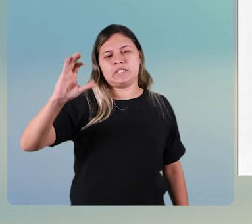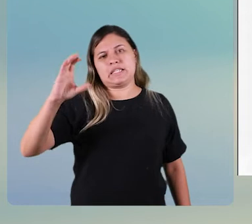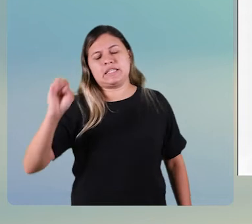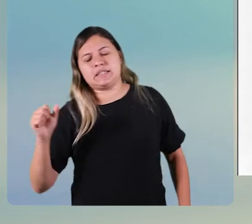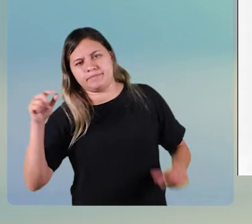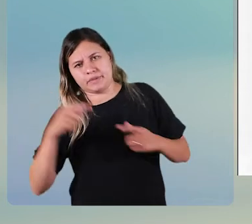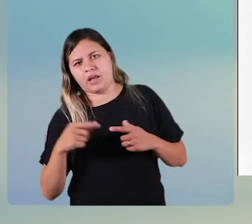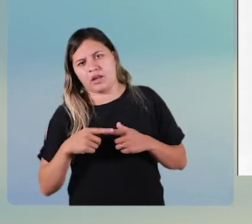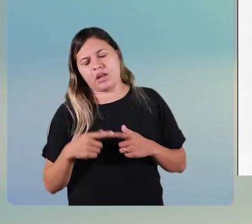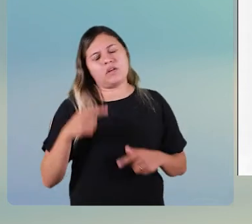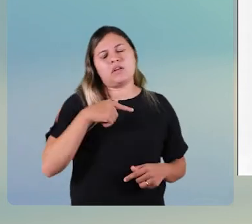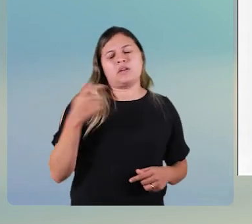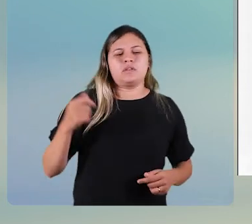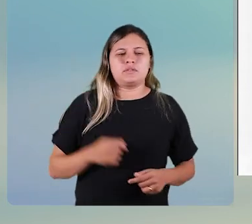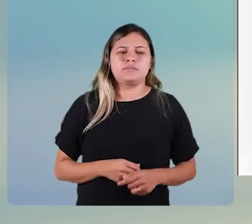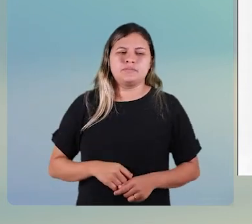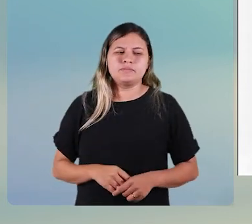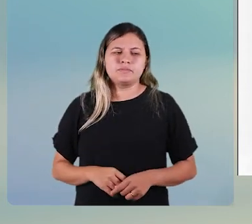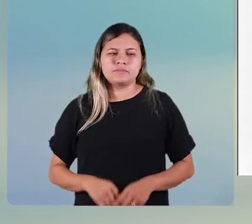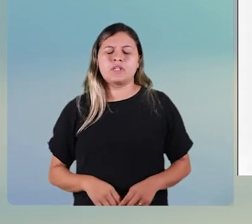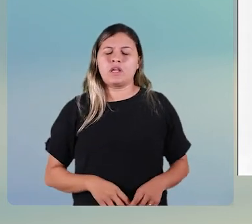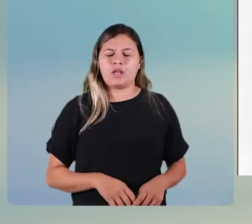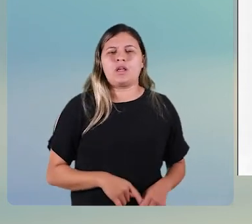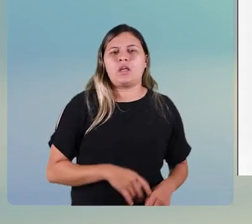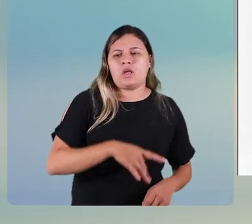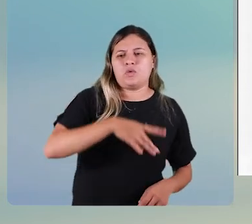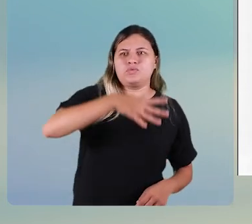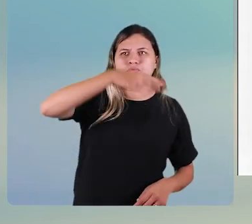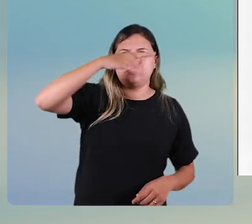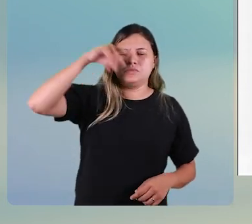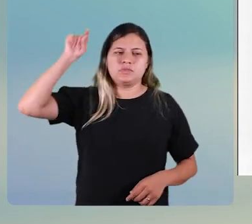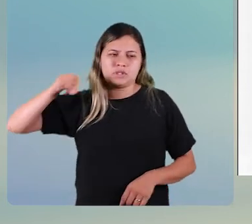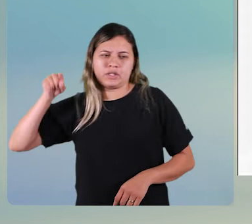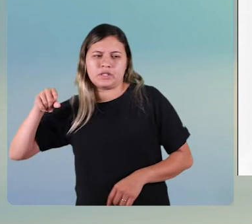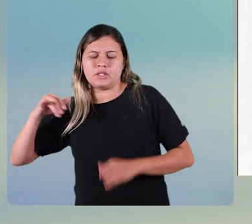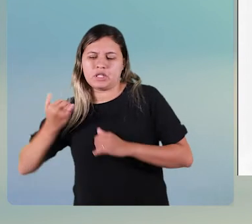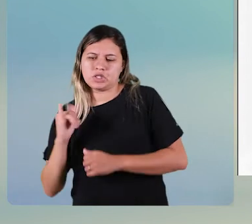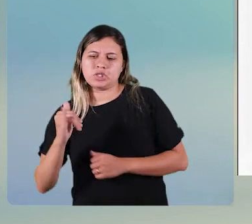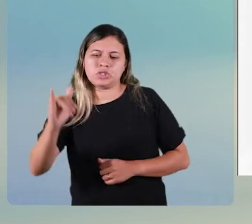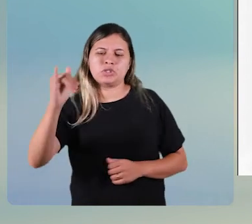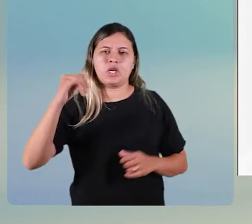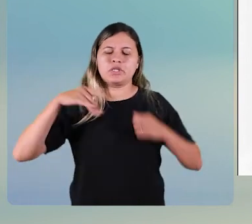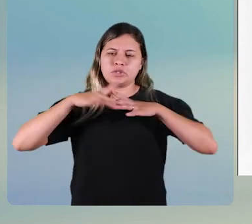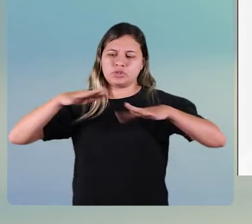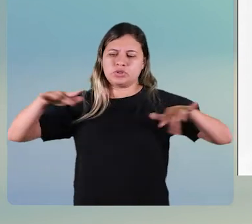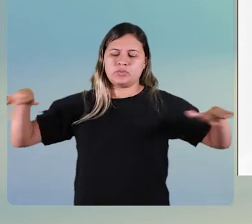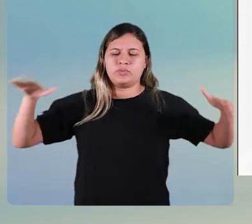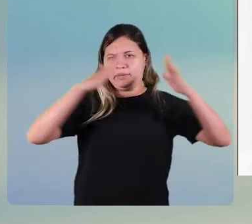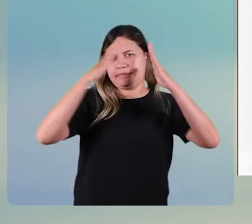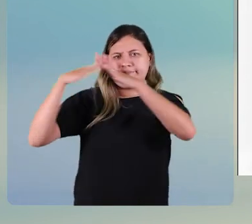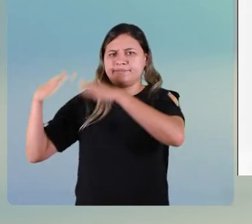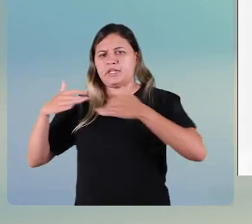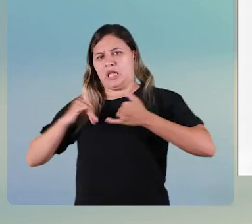através da movimentação dessas turbinas é que vai para a linha de transmissão e vai ser distribuída para as casas, enfim,